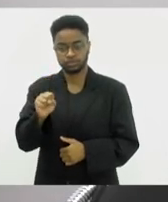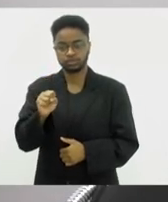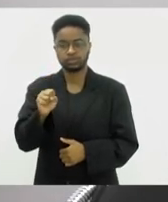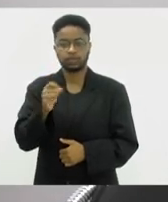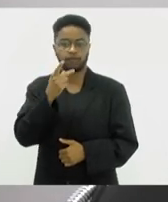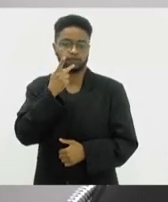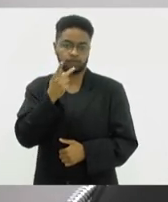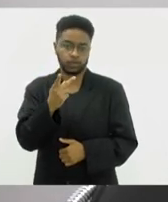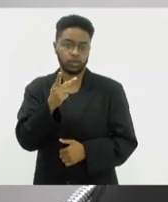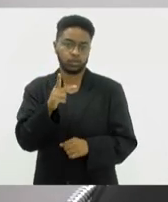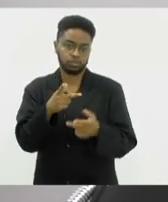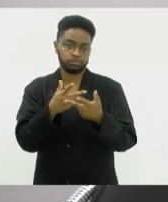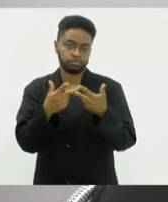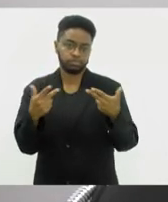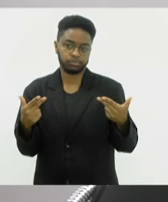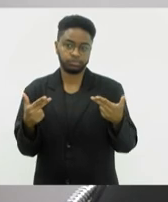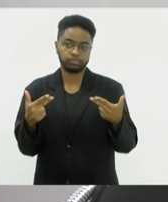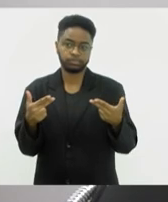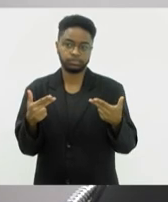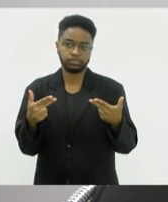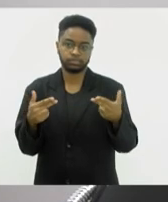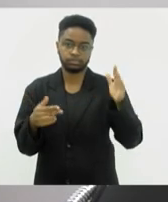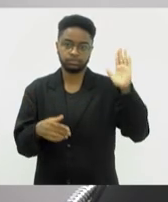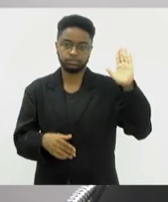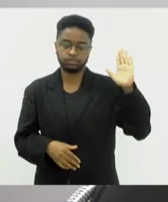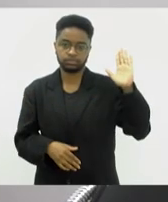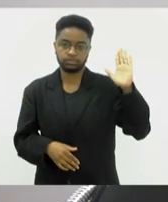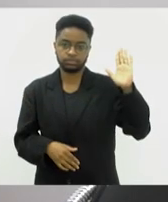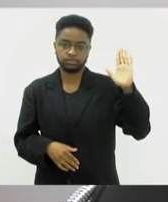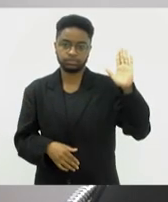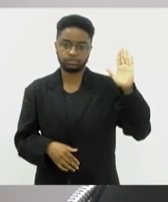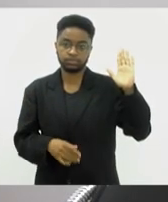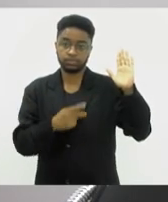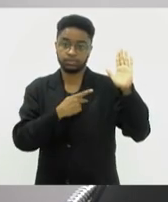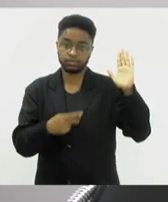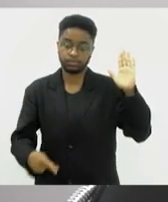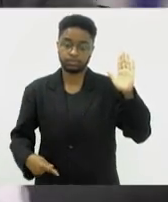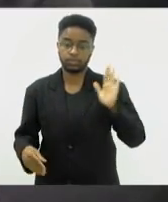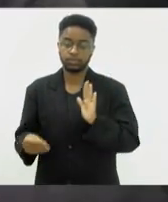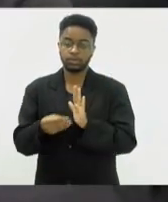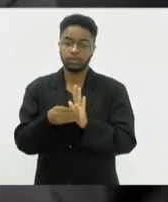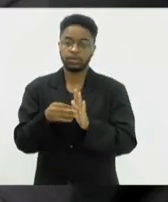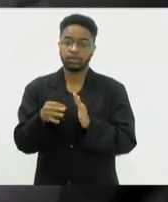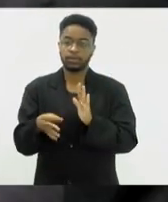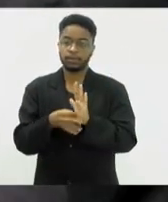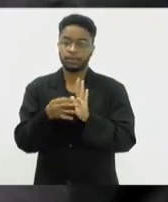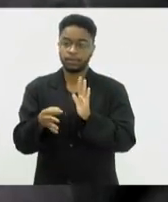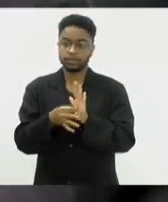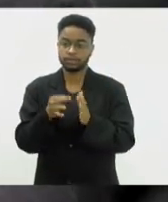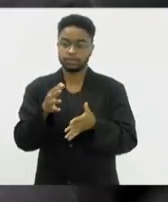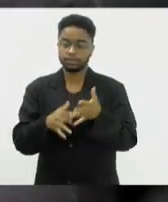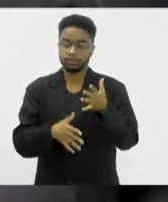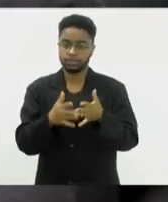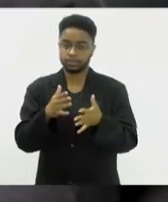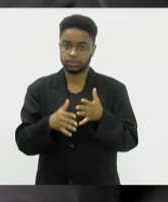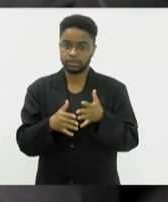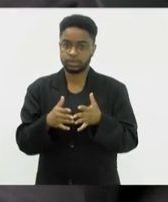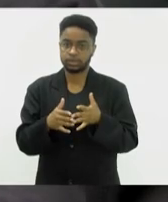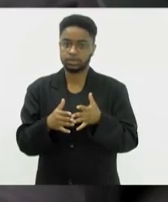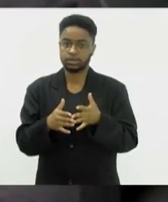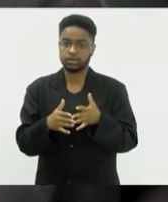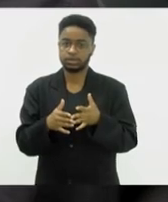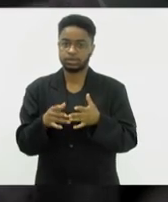uma questão. Pois não? Senhor presidente, o parecer de prejudicabilidade que foi dado